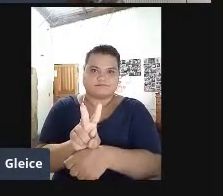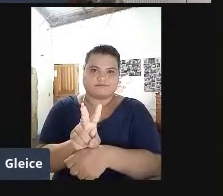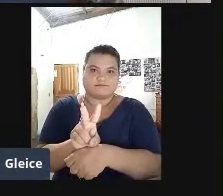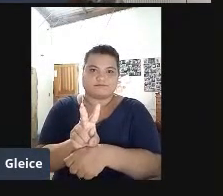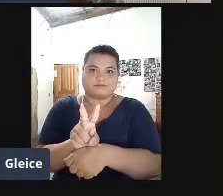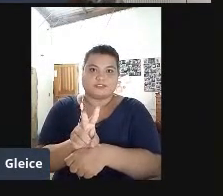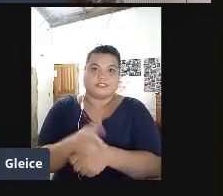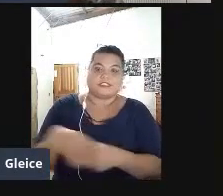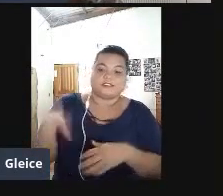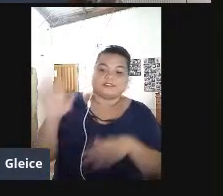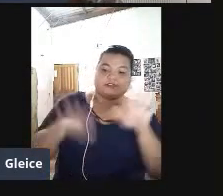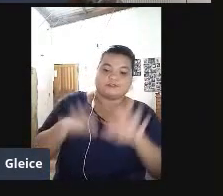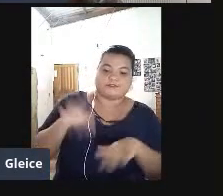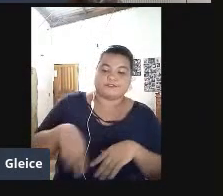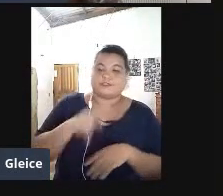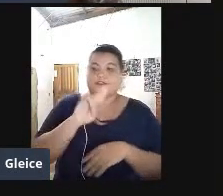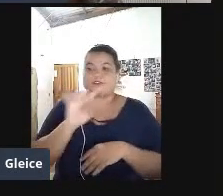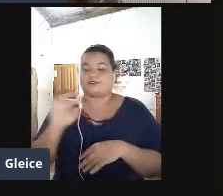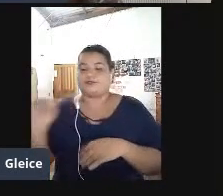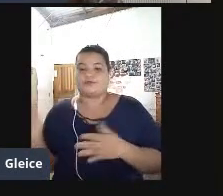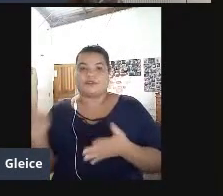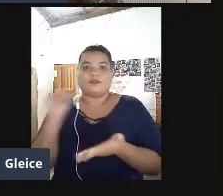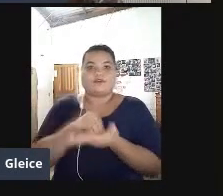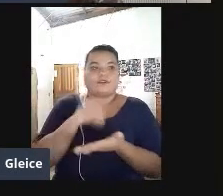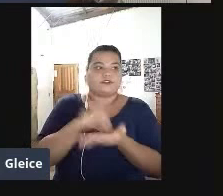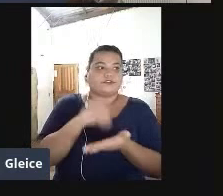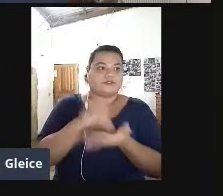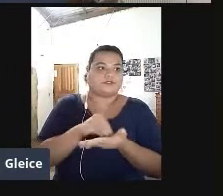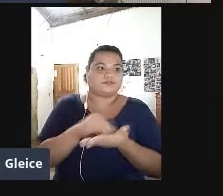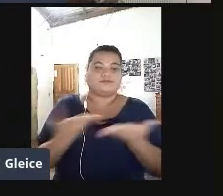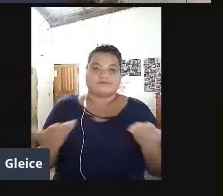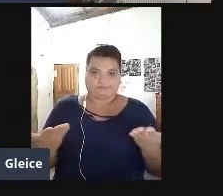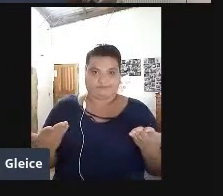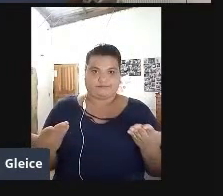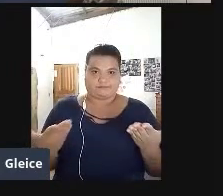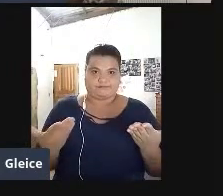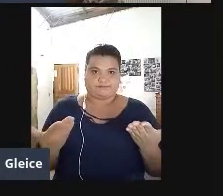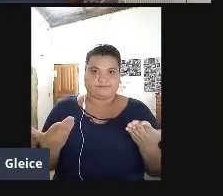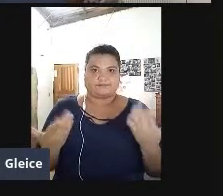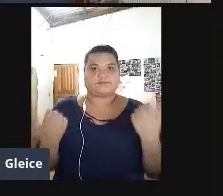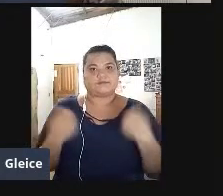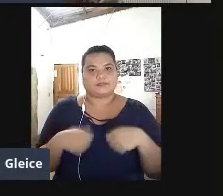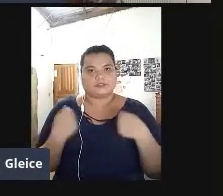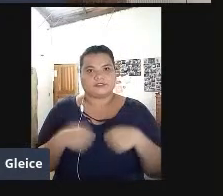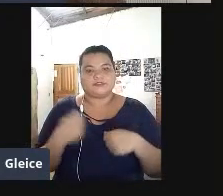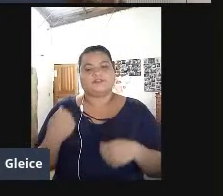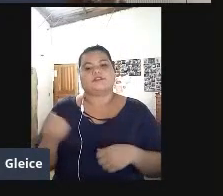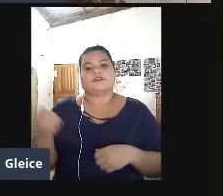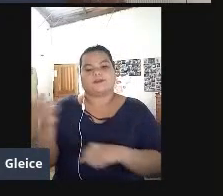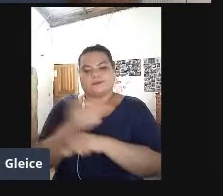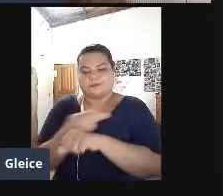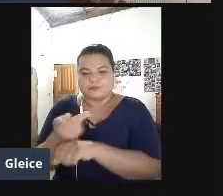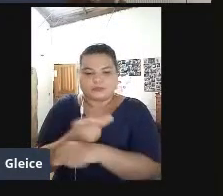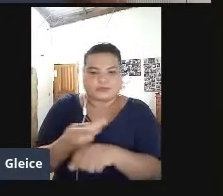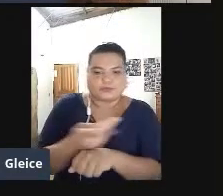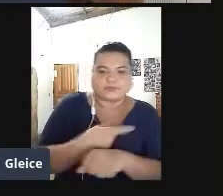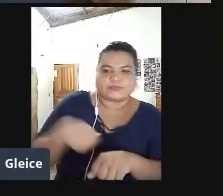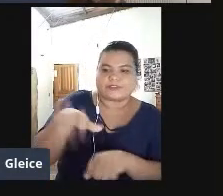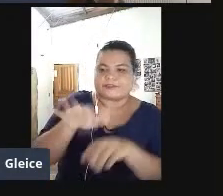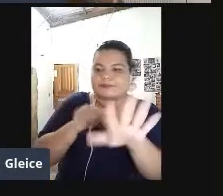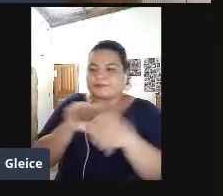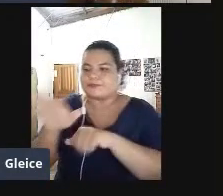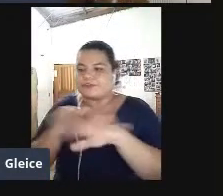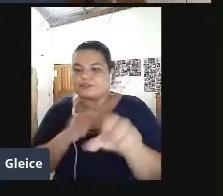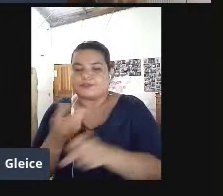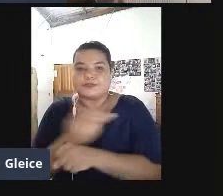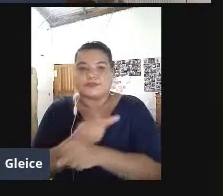completos ou que apresentavam bloqueio porque faltava um outro componente. A gente teve que descer no almoxarifado do hospital e sair resgatando coisas que a gente não